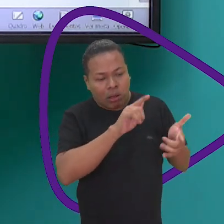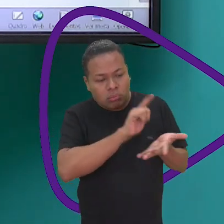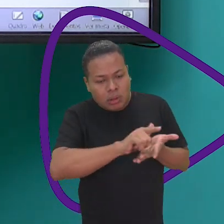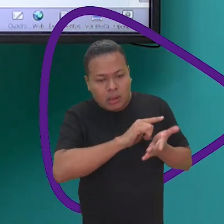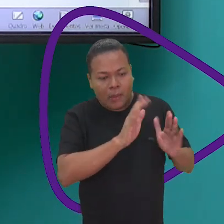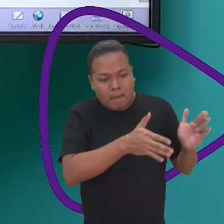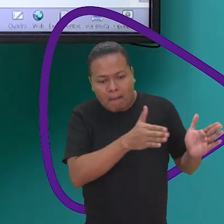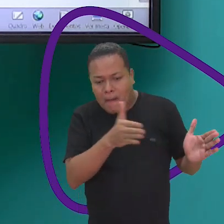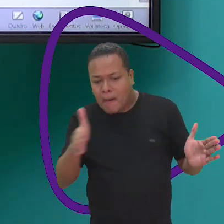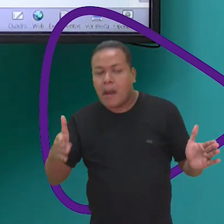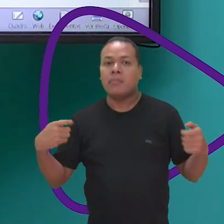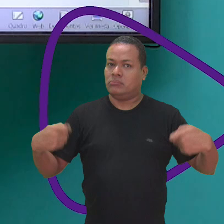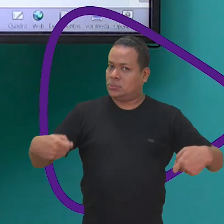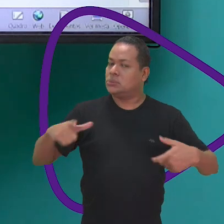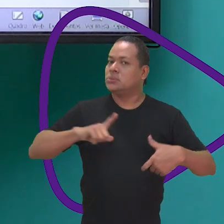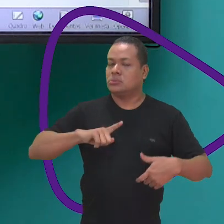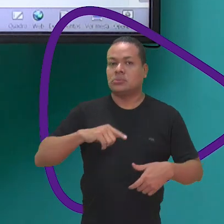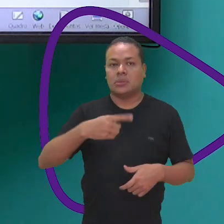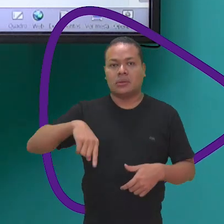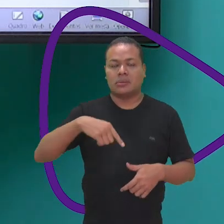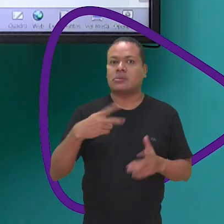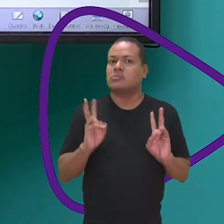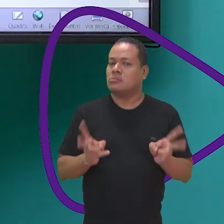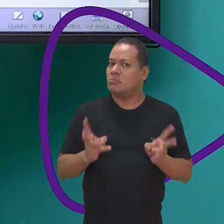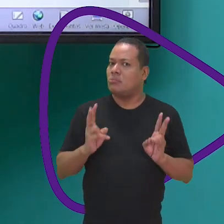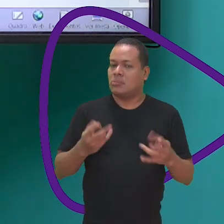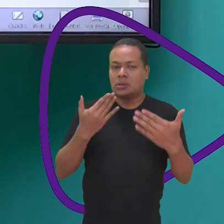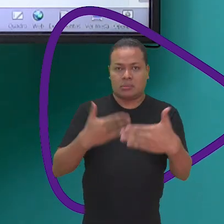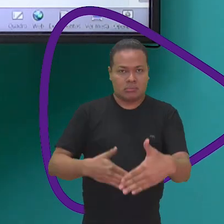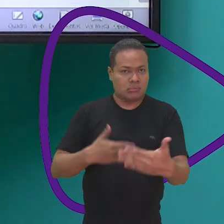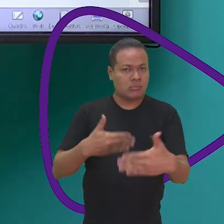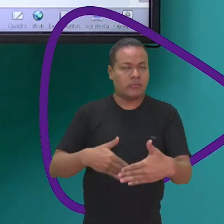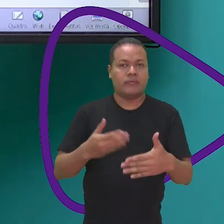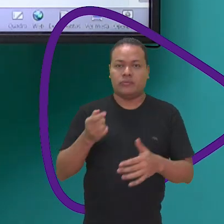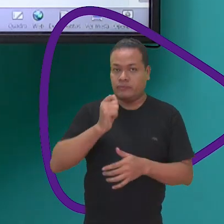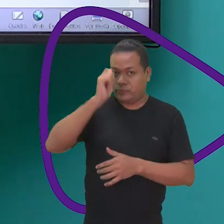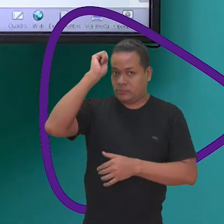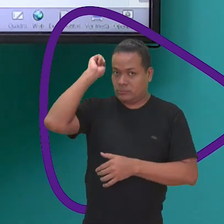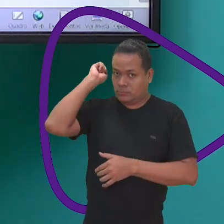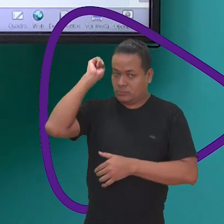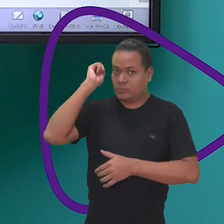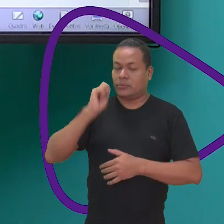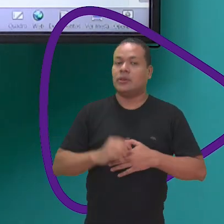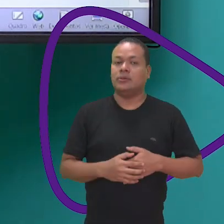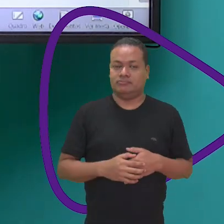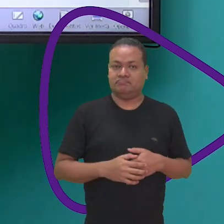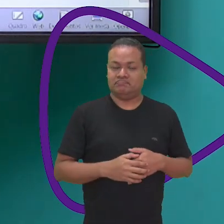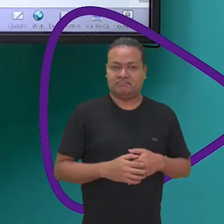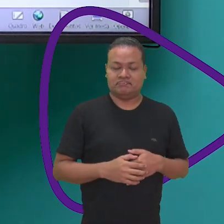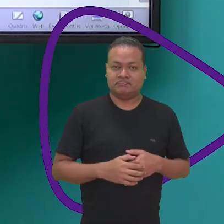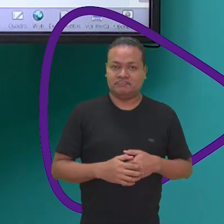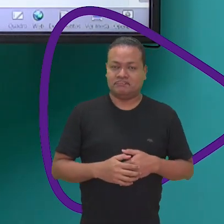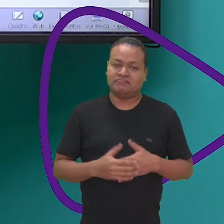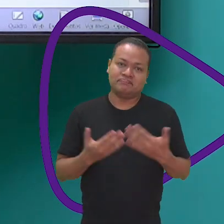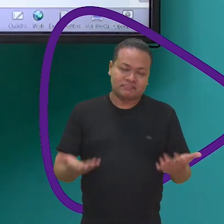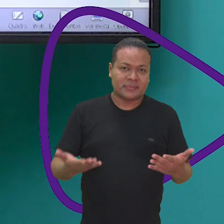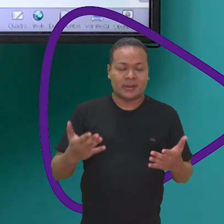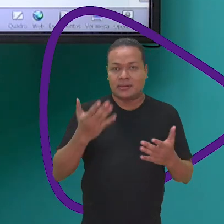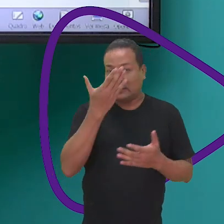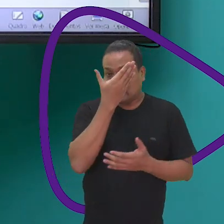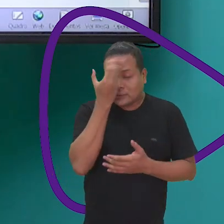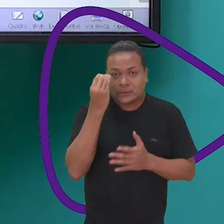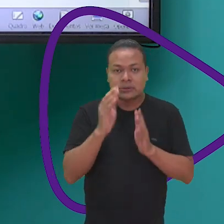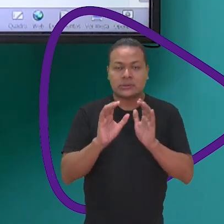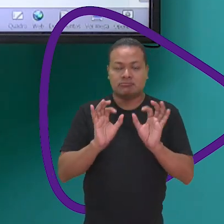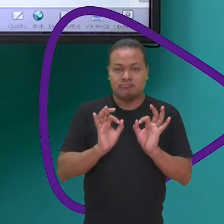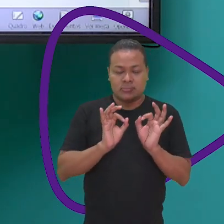ela passa e isso vai estar aí muito presente na nossa prova do vestibular, pode ter certeza, tá bom? Então não esquece,